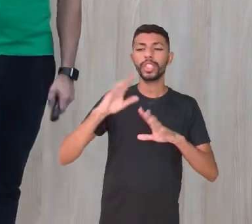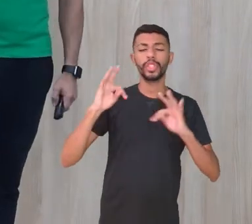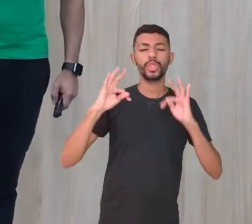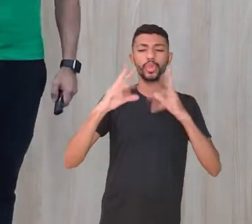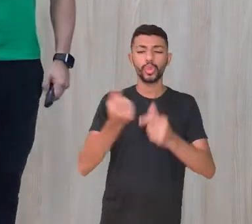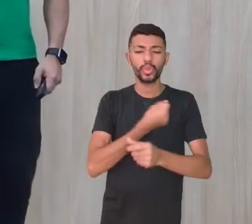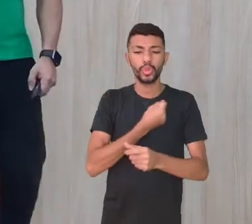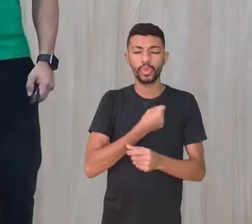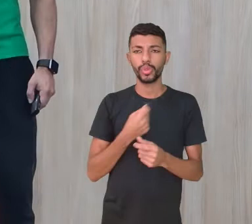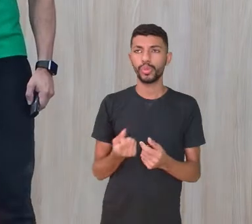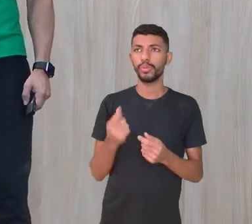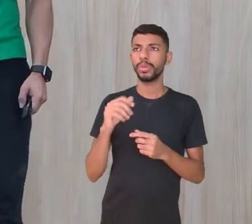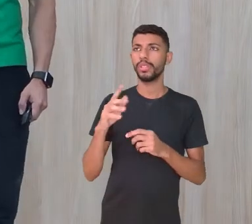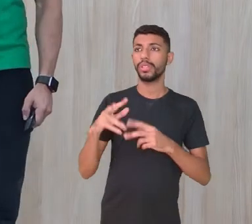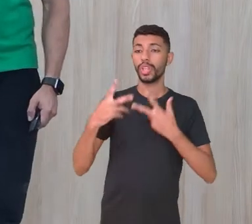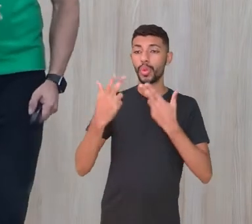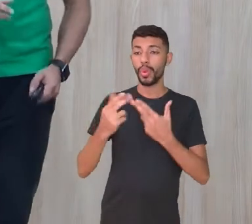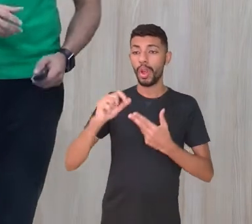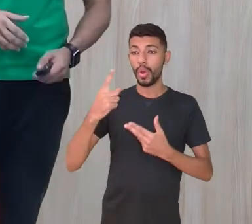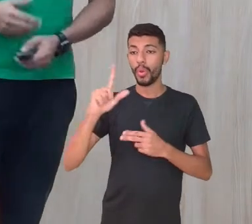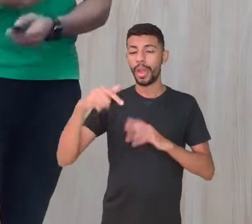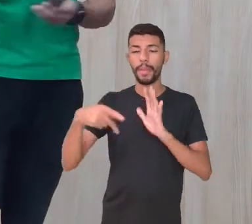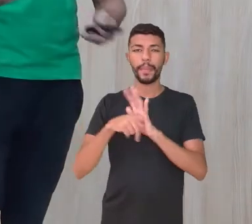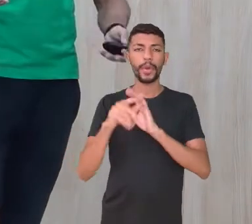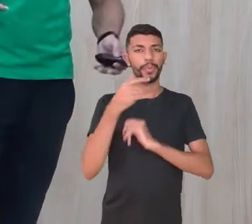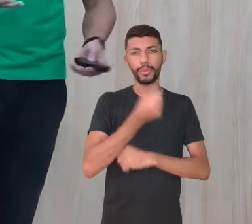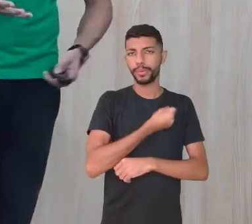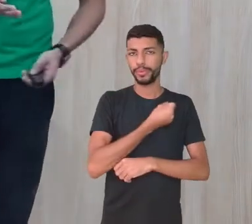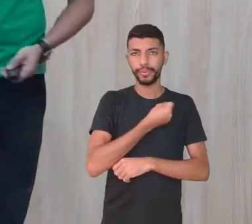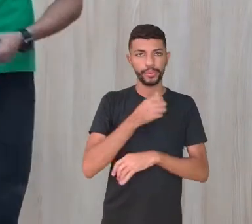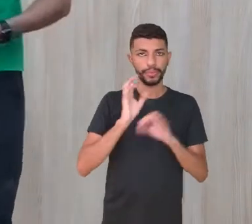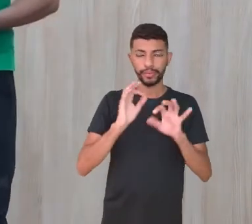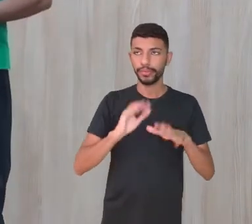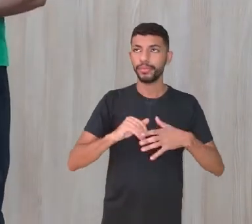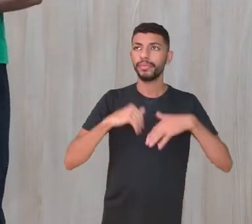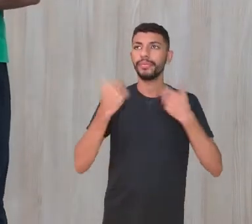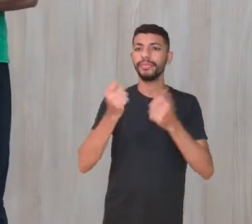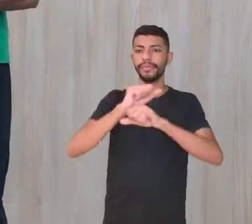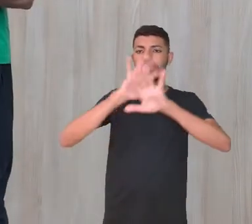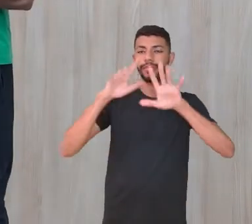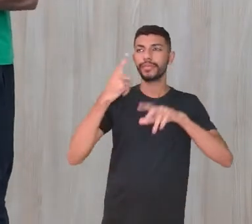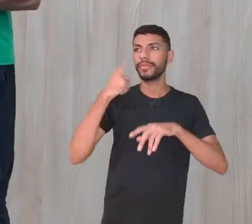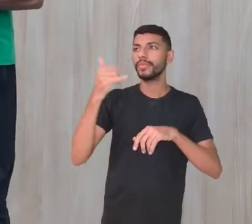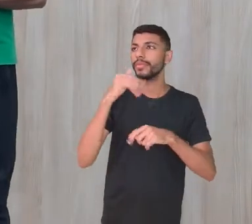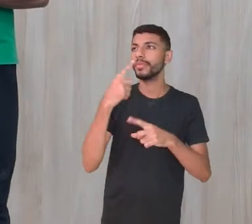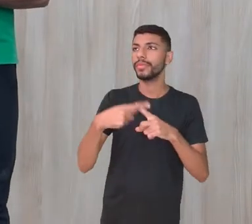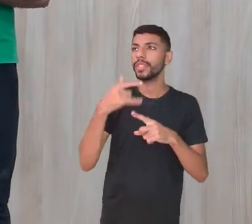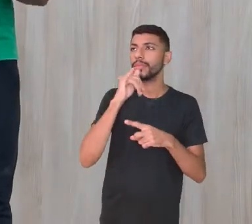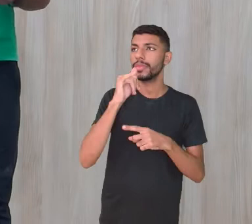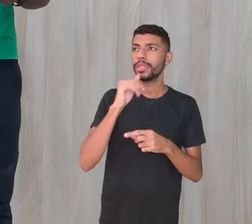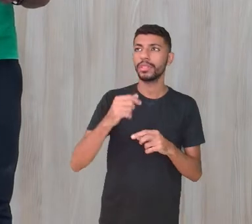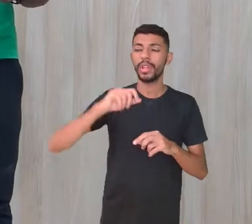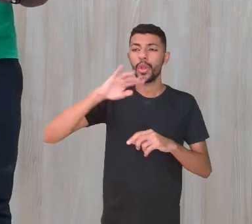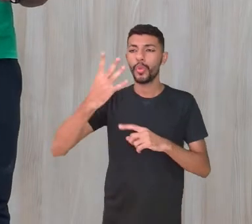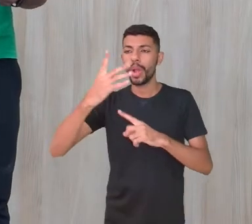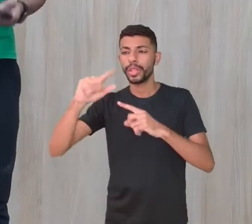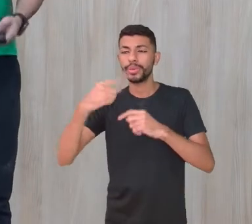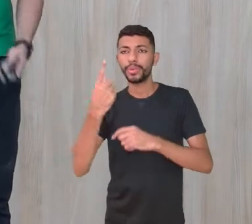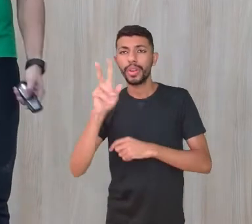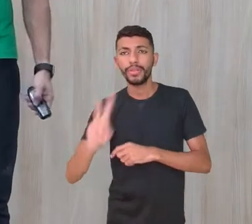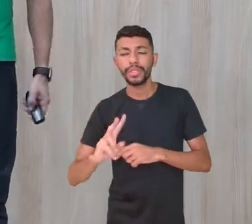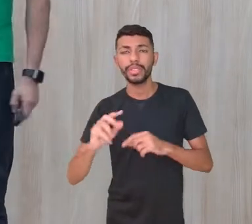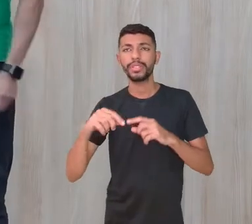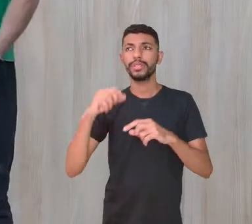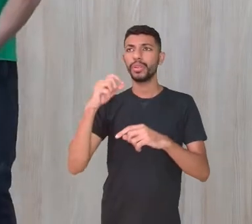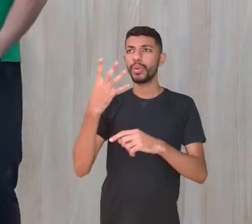a 1 é igual a ele mesmo, tá? Isso aí está bem claro, né, para você, porque eu vou repetir o 4 uma vez, né? Então vai